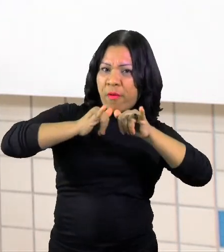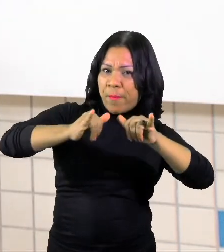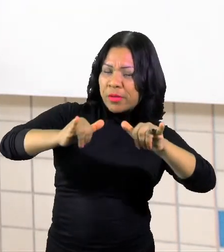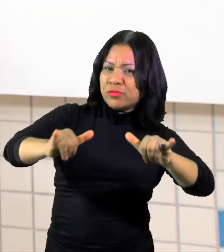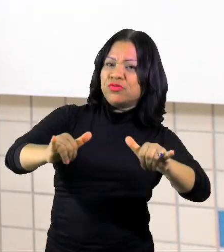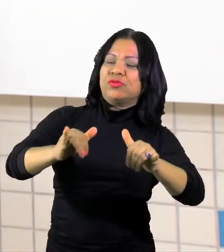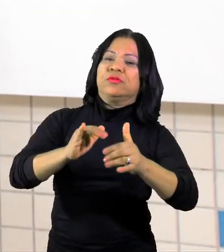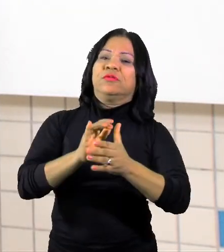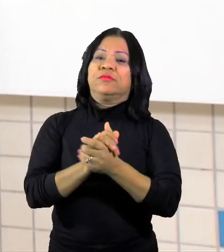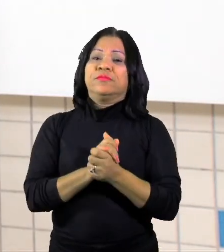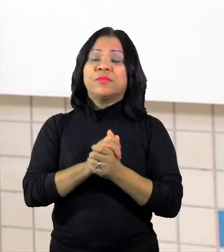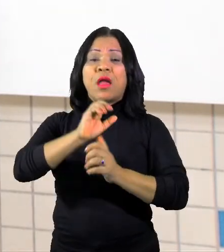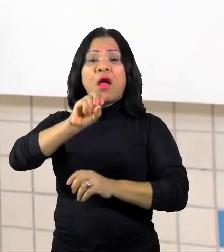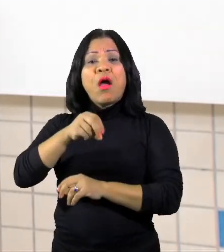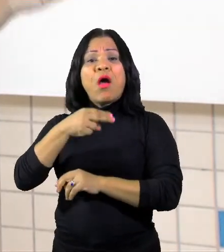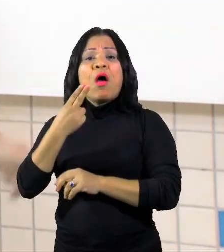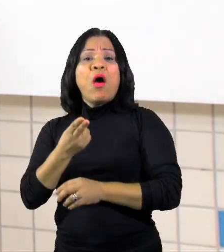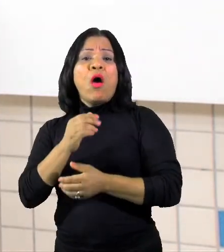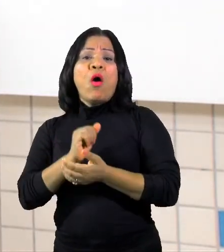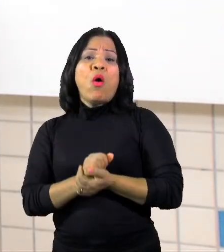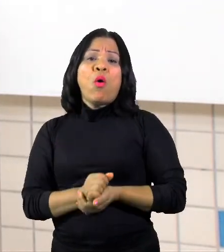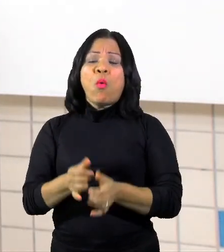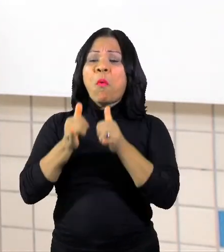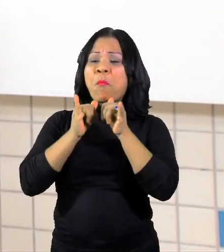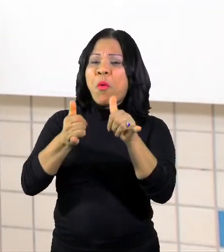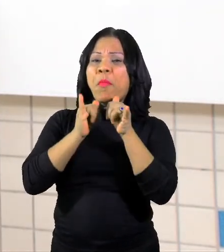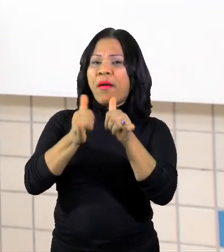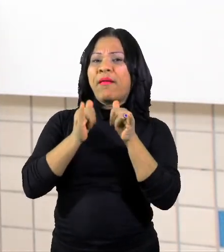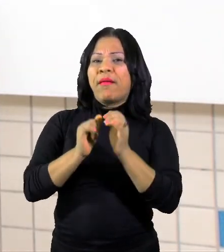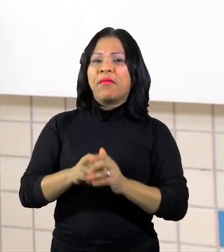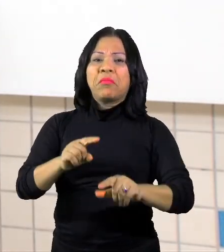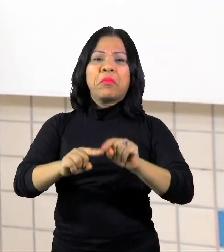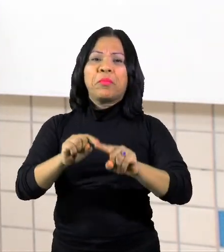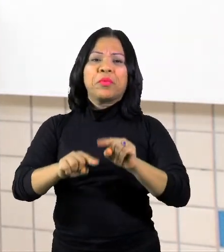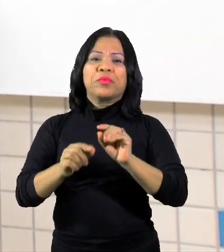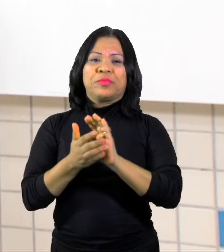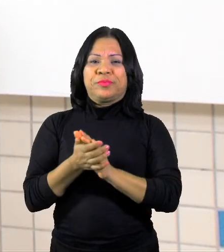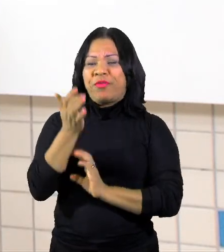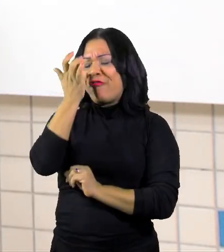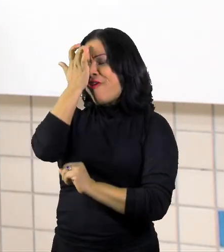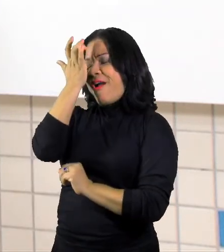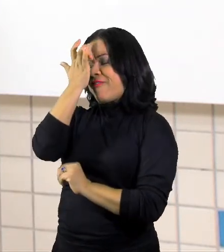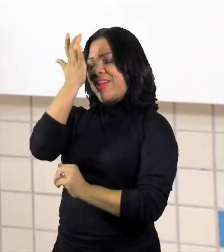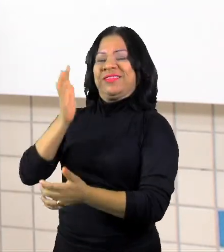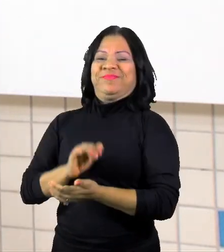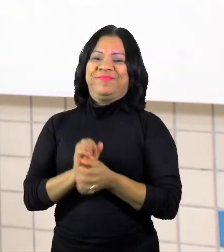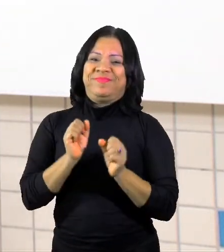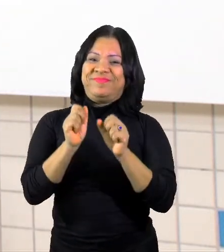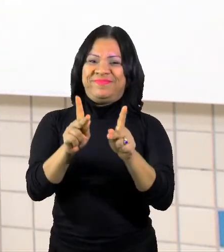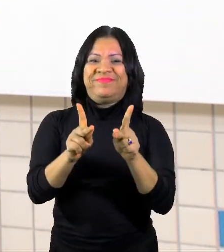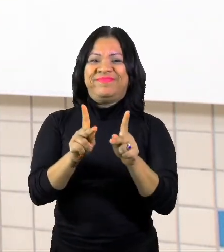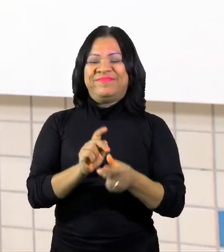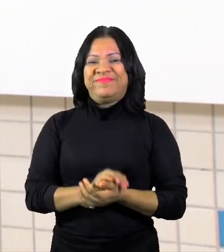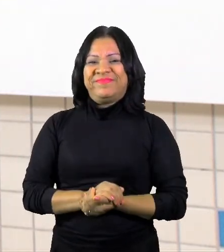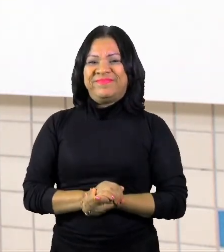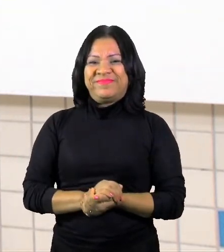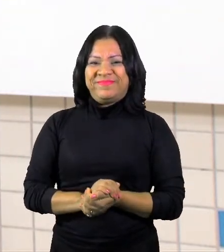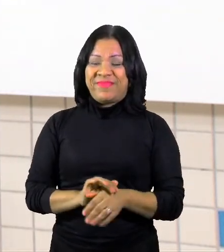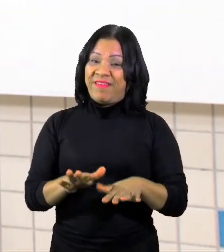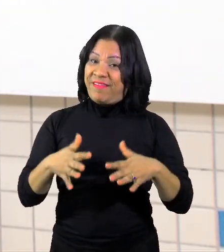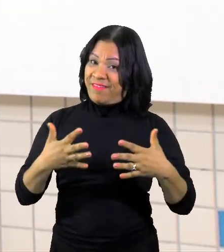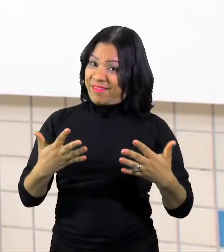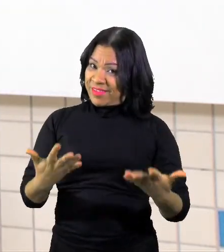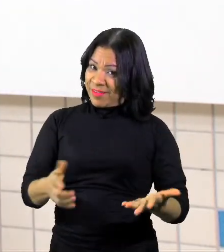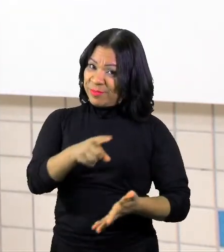informação? Ou é a propaganda de um produto? Fácil, ok? Então, você aí